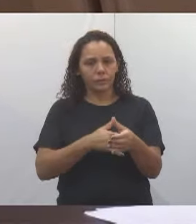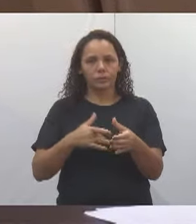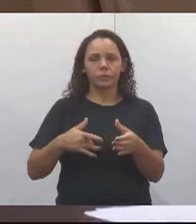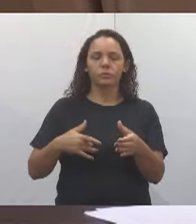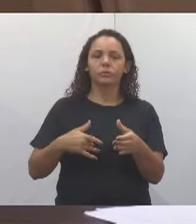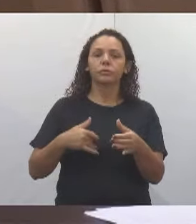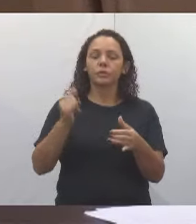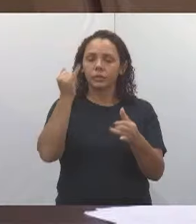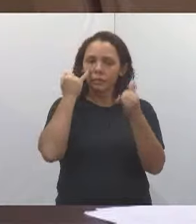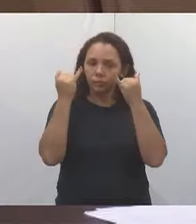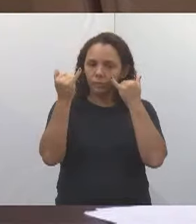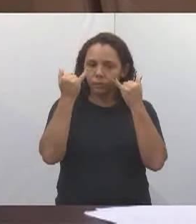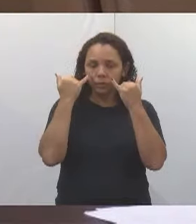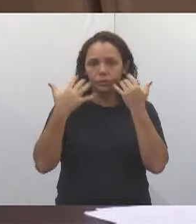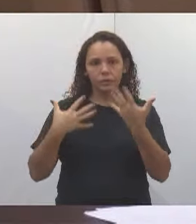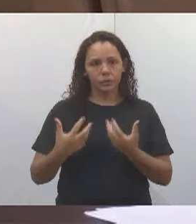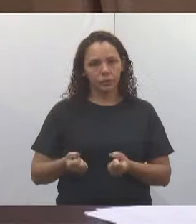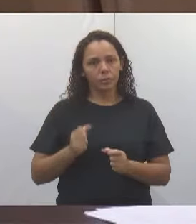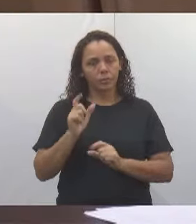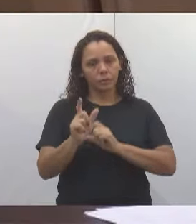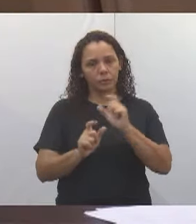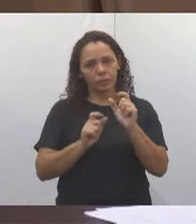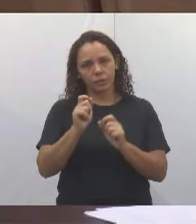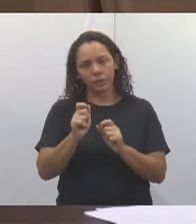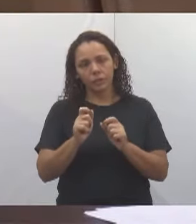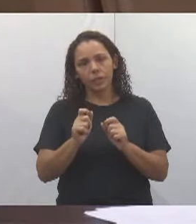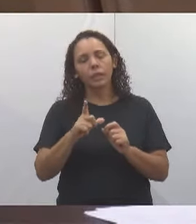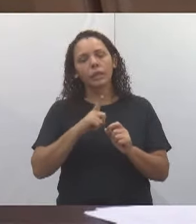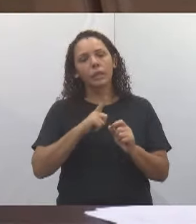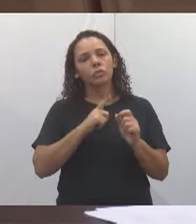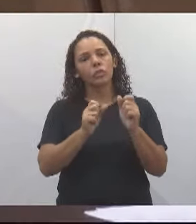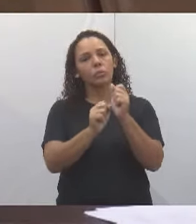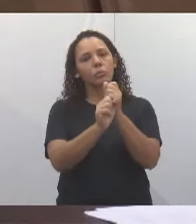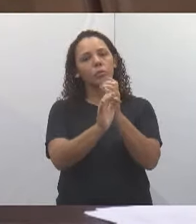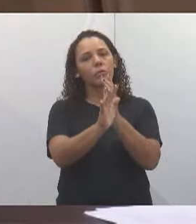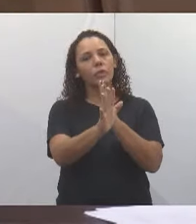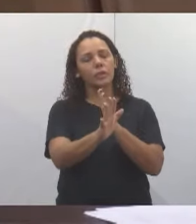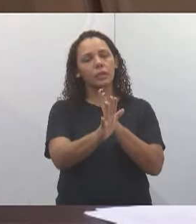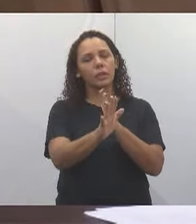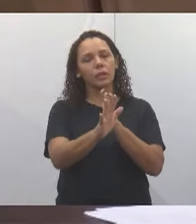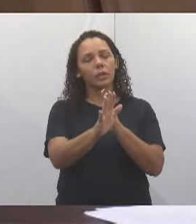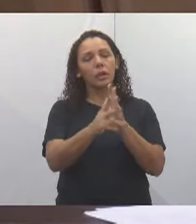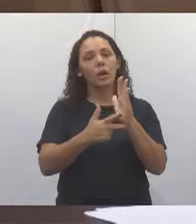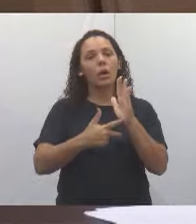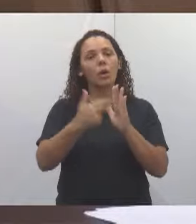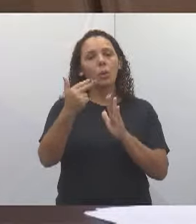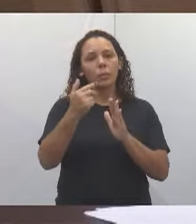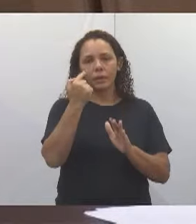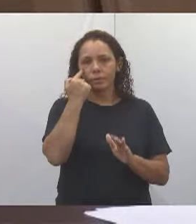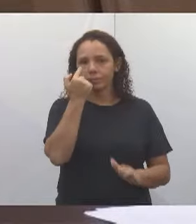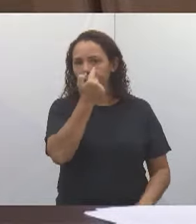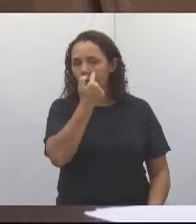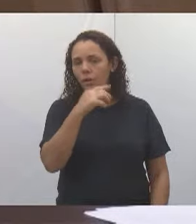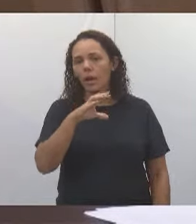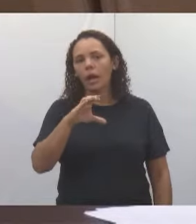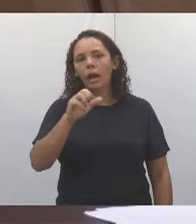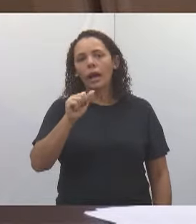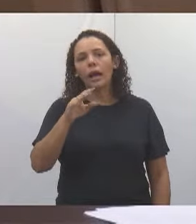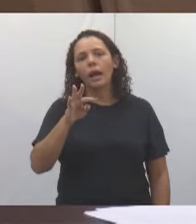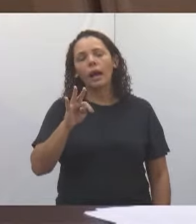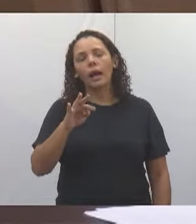que veio da saúde, que estava numa fila para fazer a operação da catarata. Ele estava na